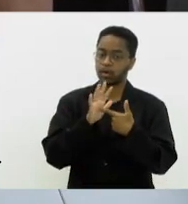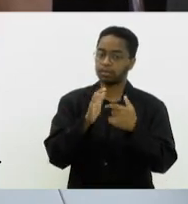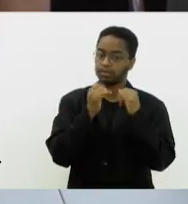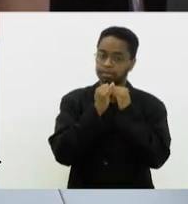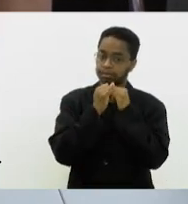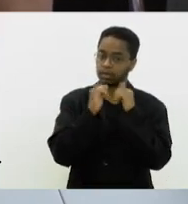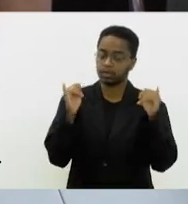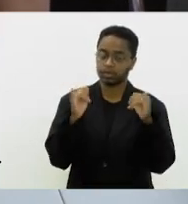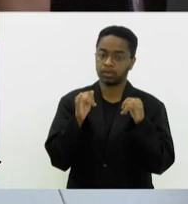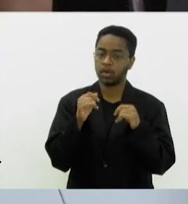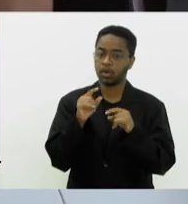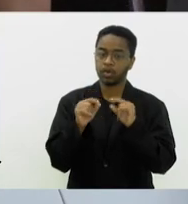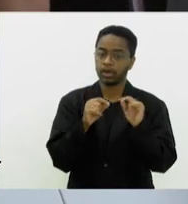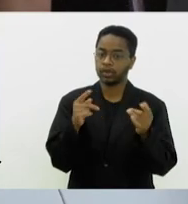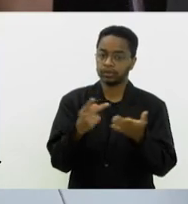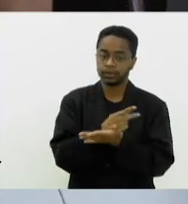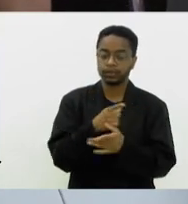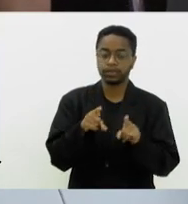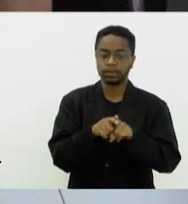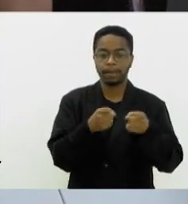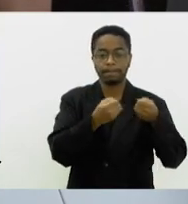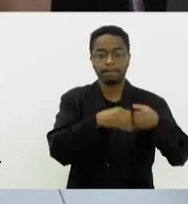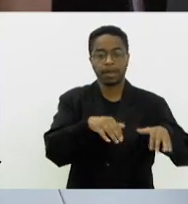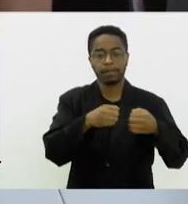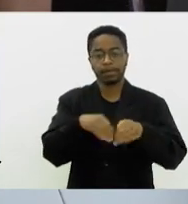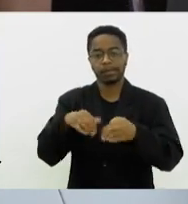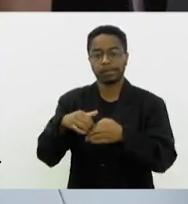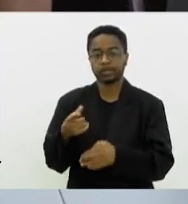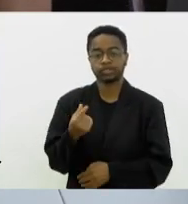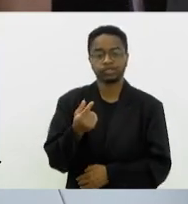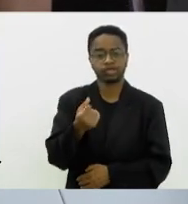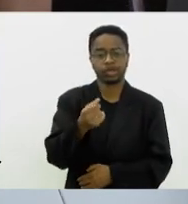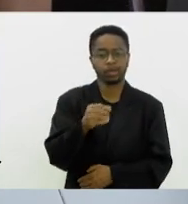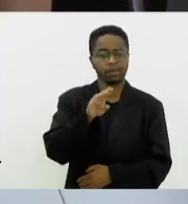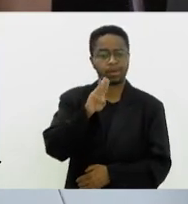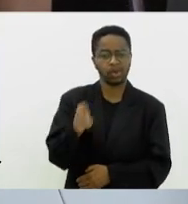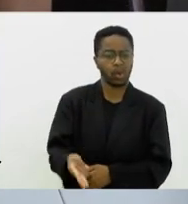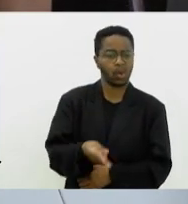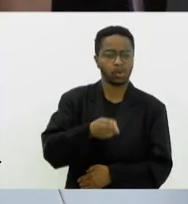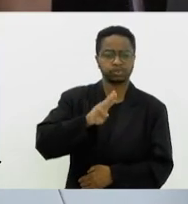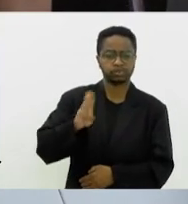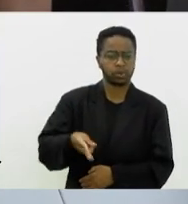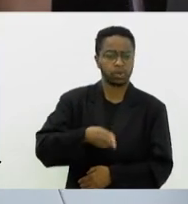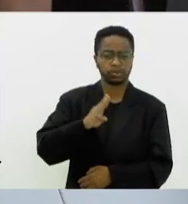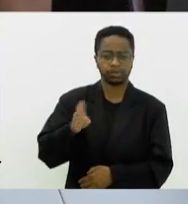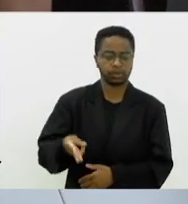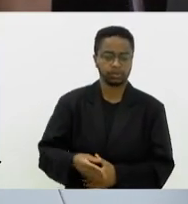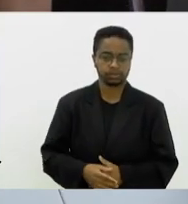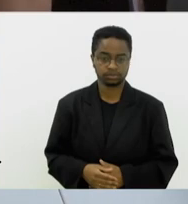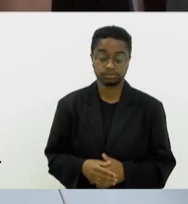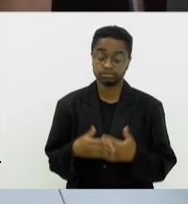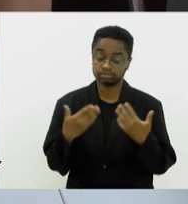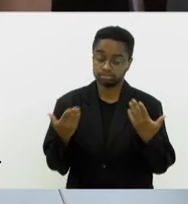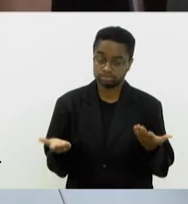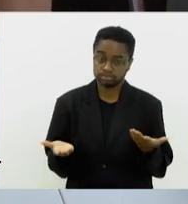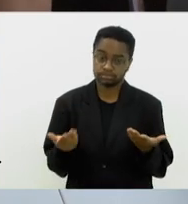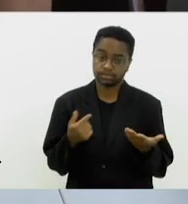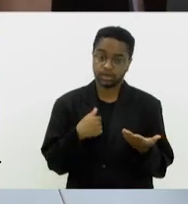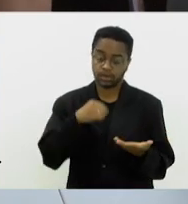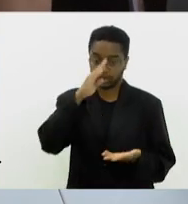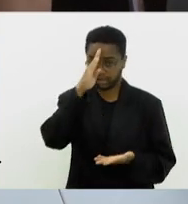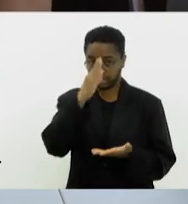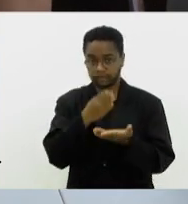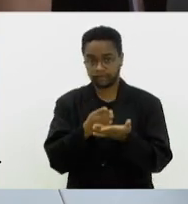aconteceu, com perdas para o Rio Previdência de milhões e milhões de reais. Eu acho que seria